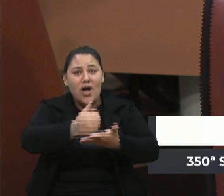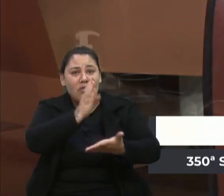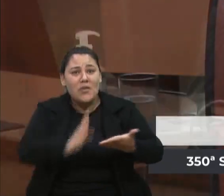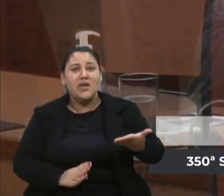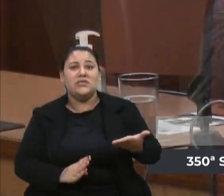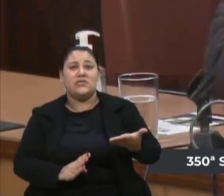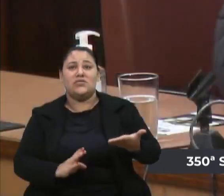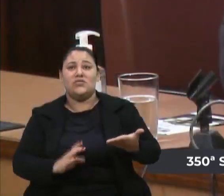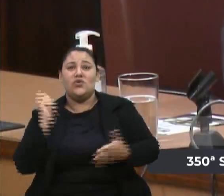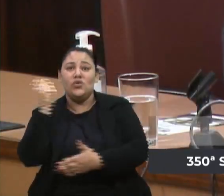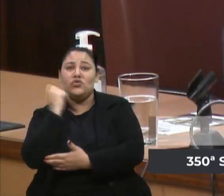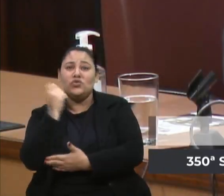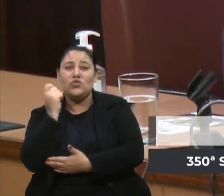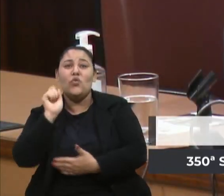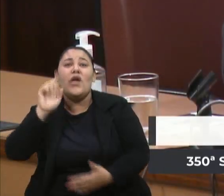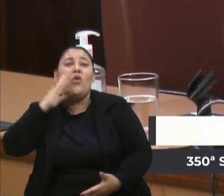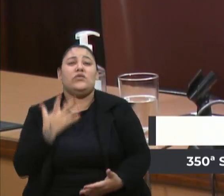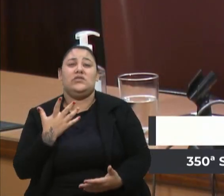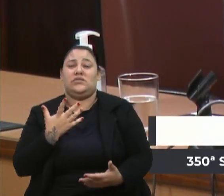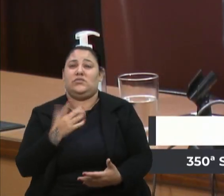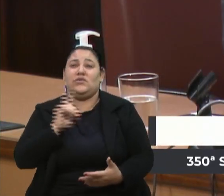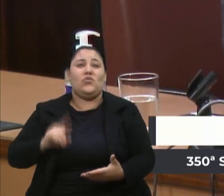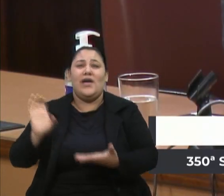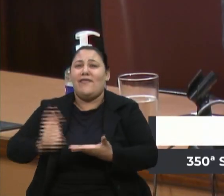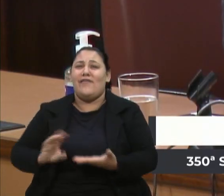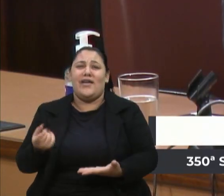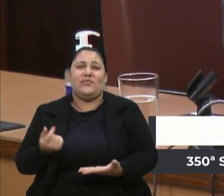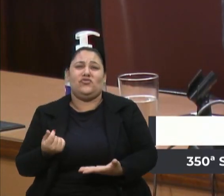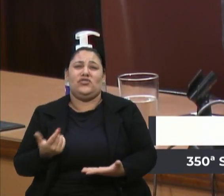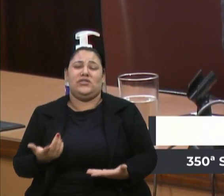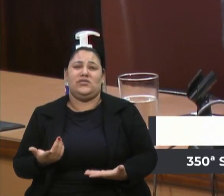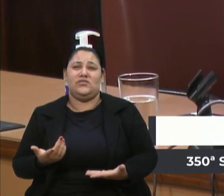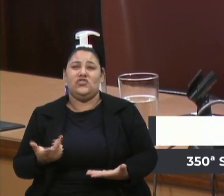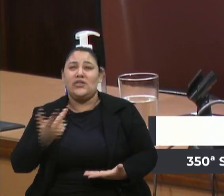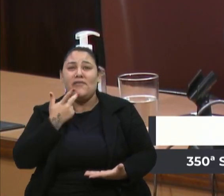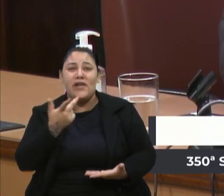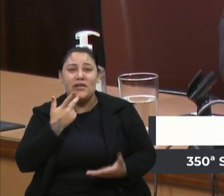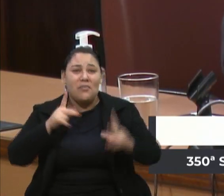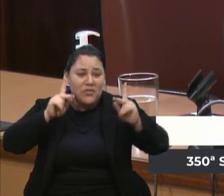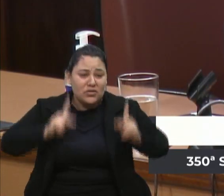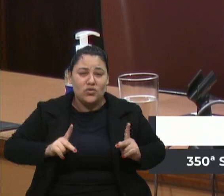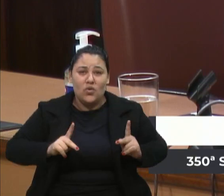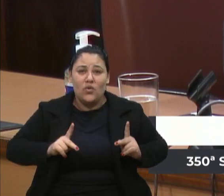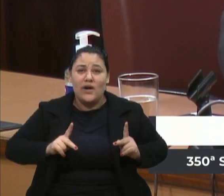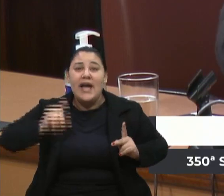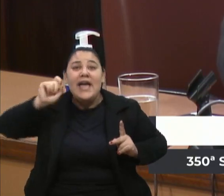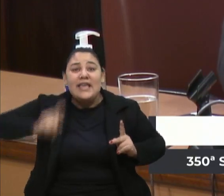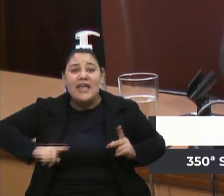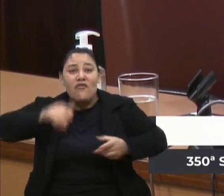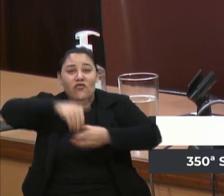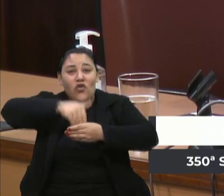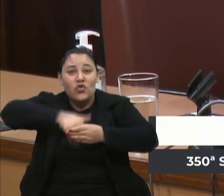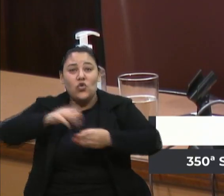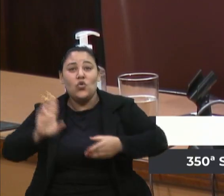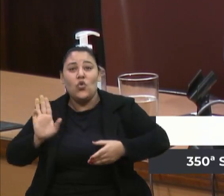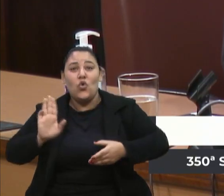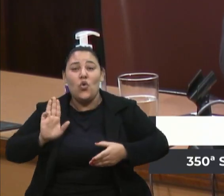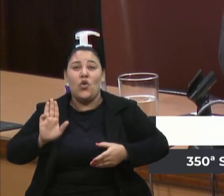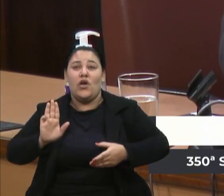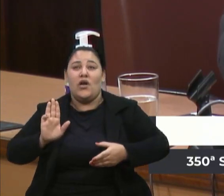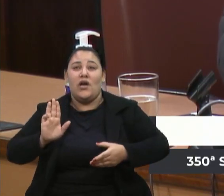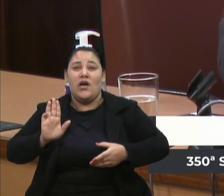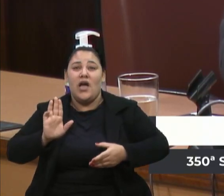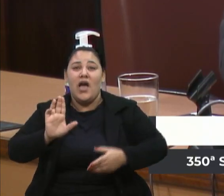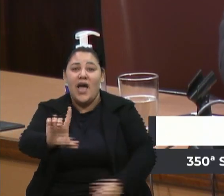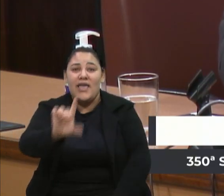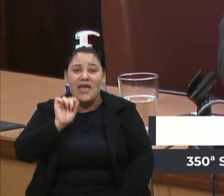é a figura que a gente está discutindo, não é o recurso. Olha, ele foi eleito presidente do Brasil e não da Líbia, de Marrocos, a